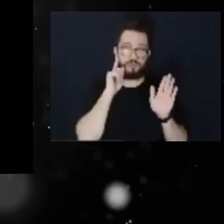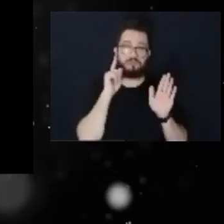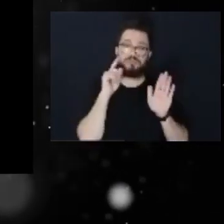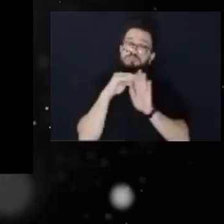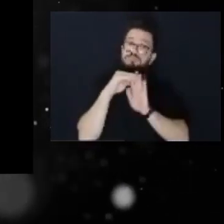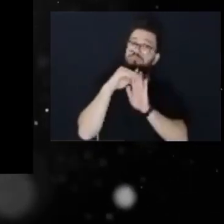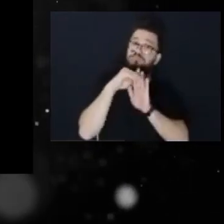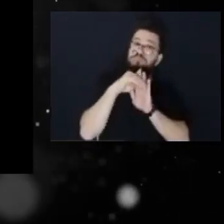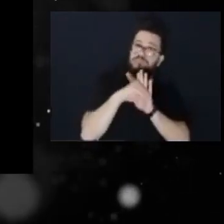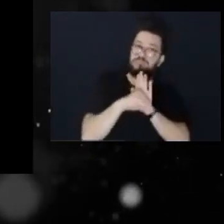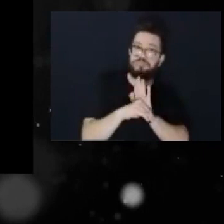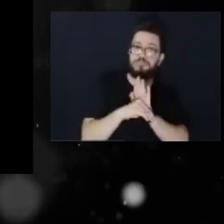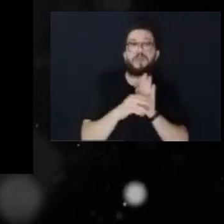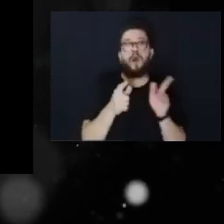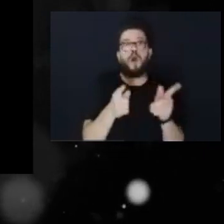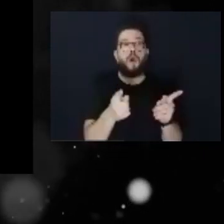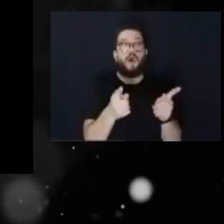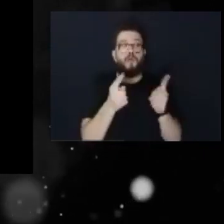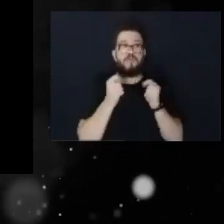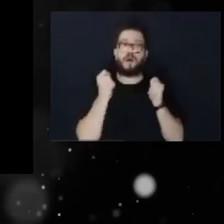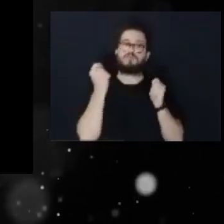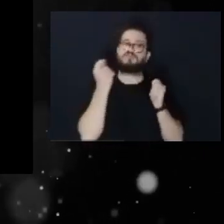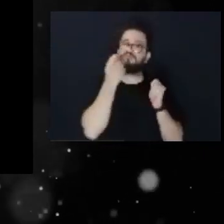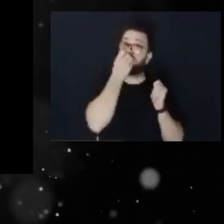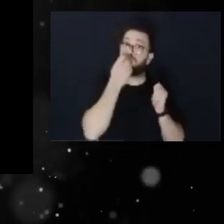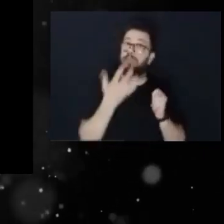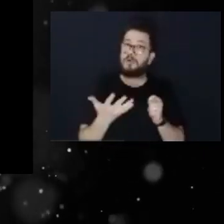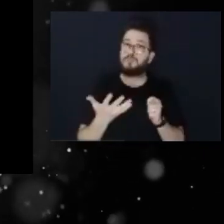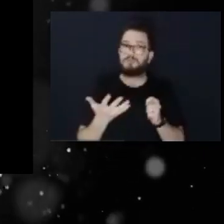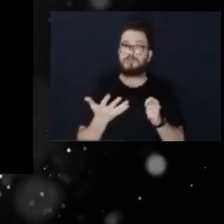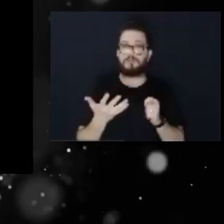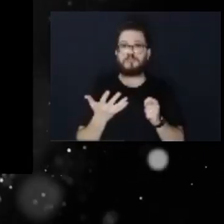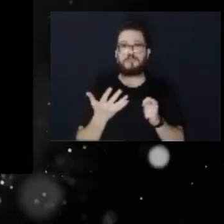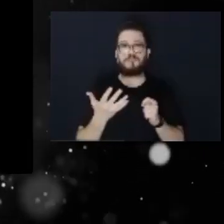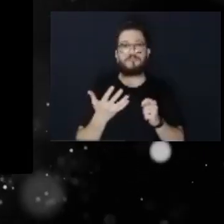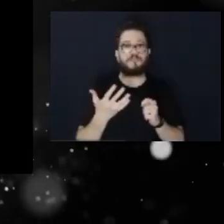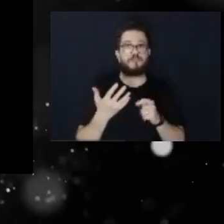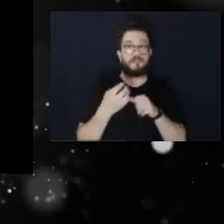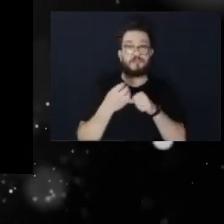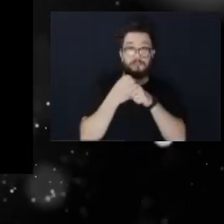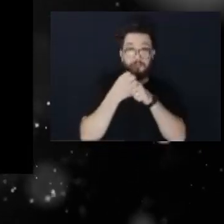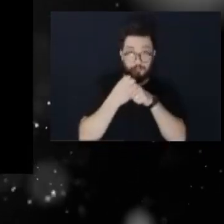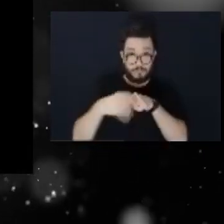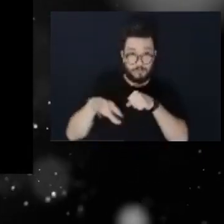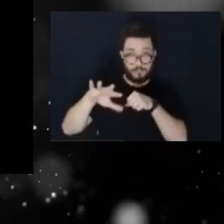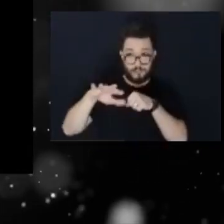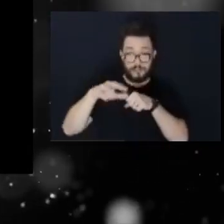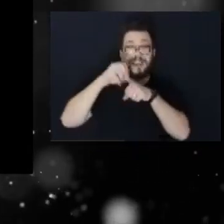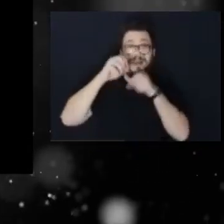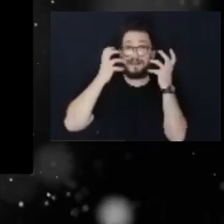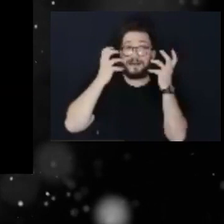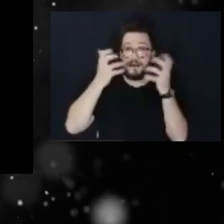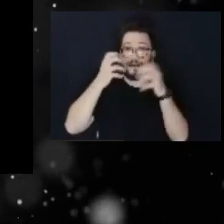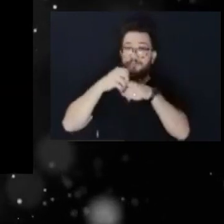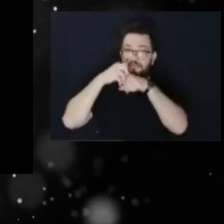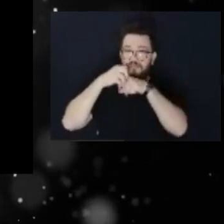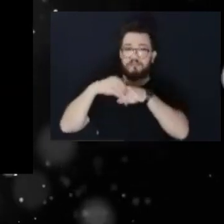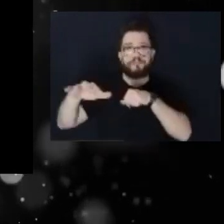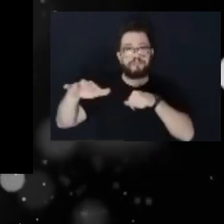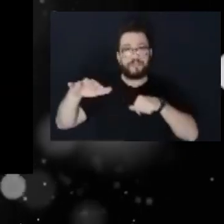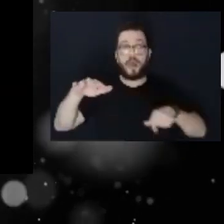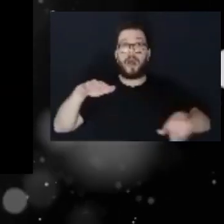extremamente eficiente, sendo que nós recomendávamos um lockdown com restrição da mobilidade urbana